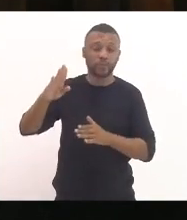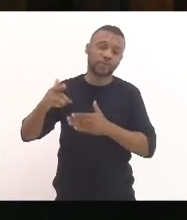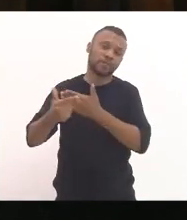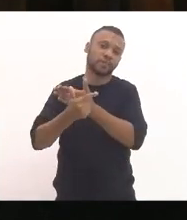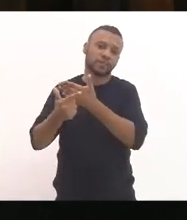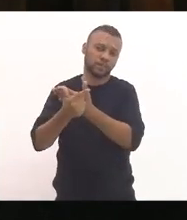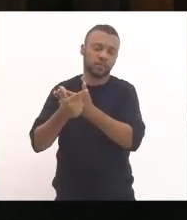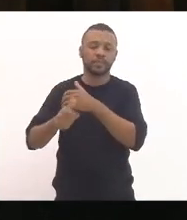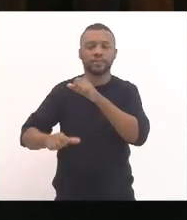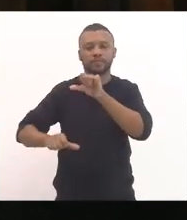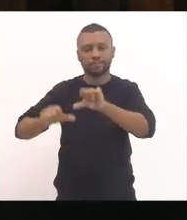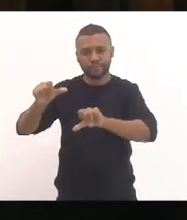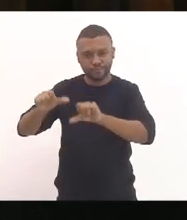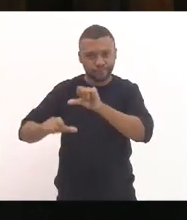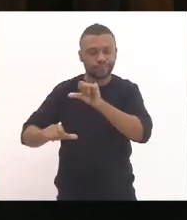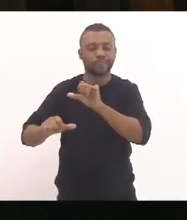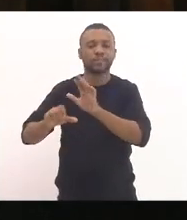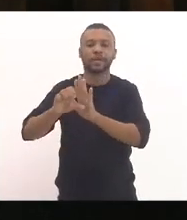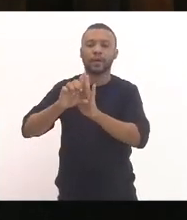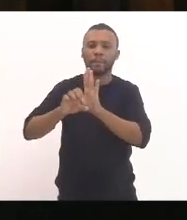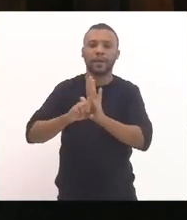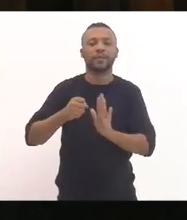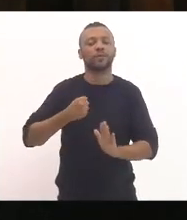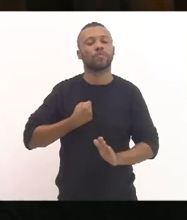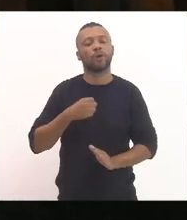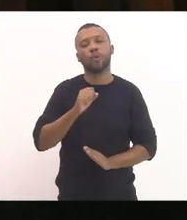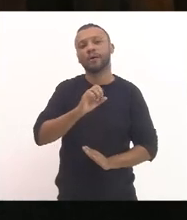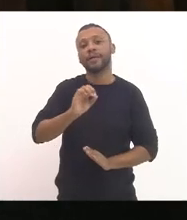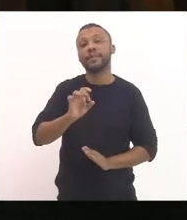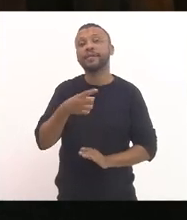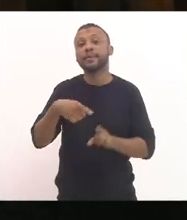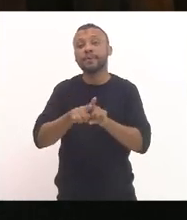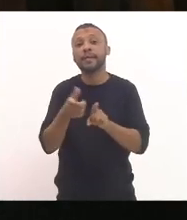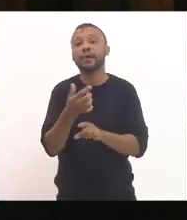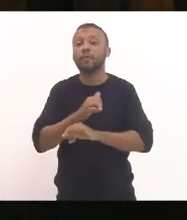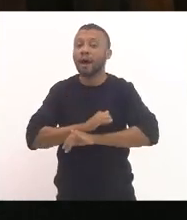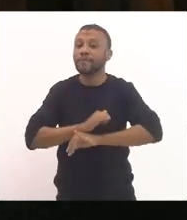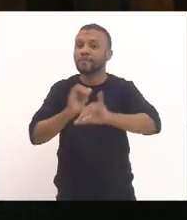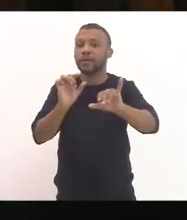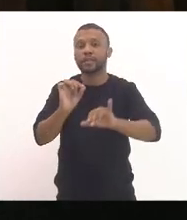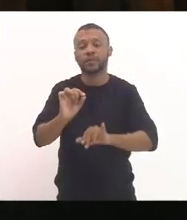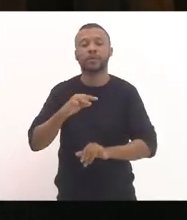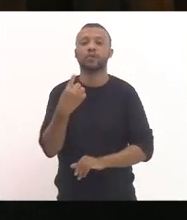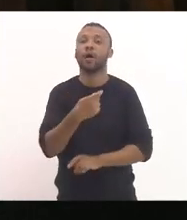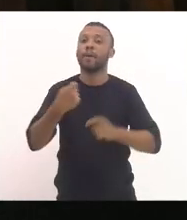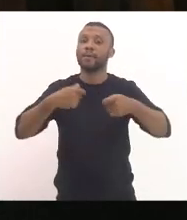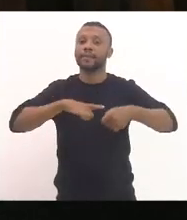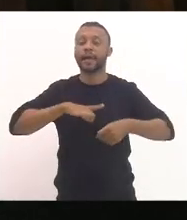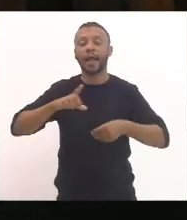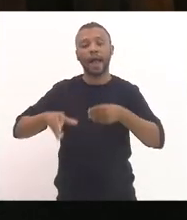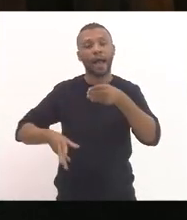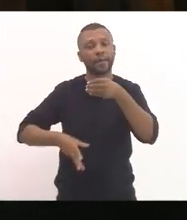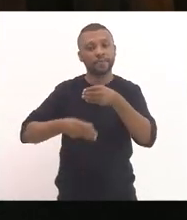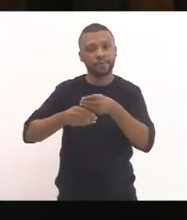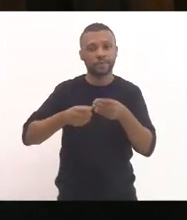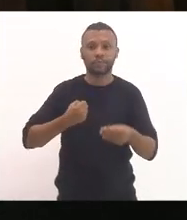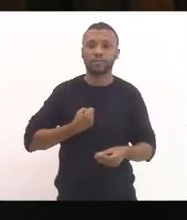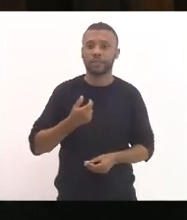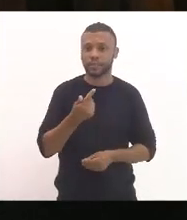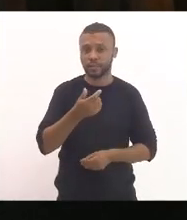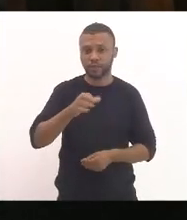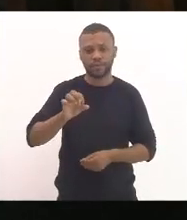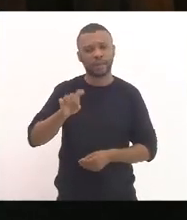de número oitenta e voltamos a afirmar também que a necessidade de termos aditivos 79 que é o